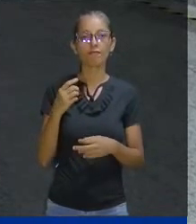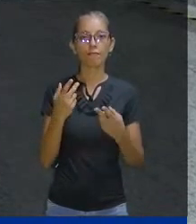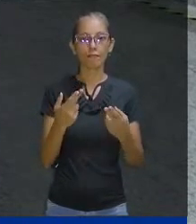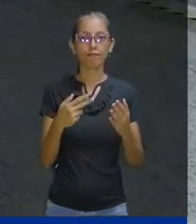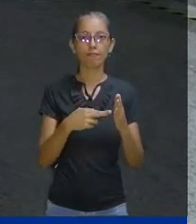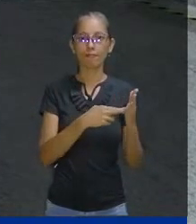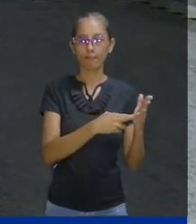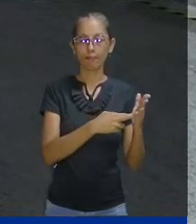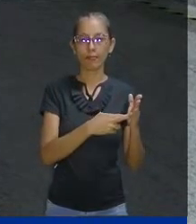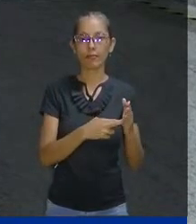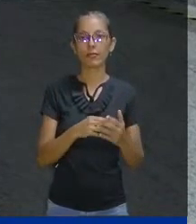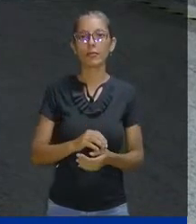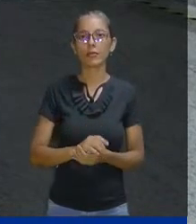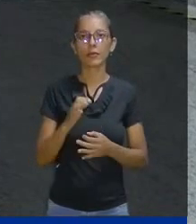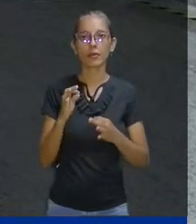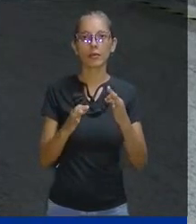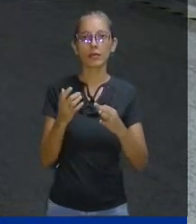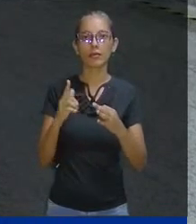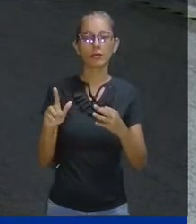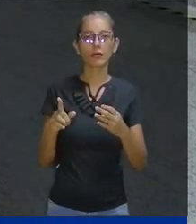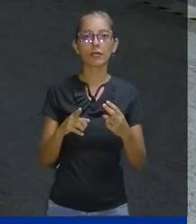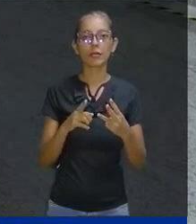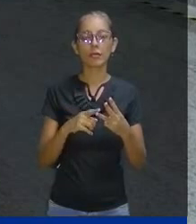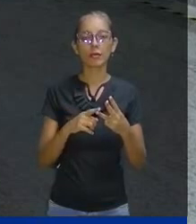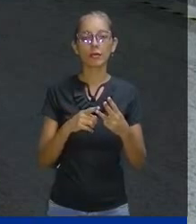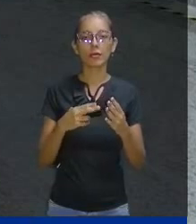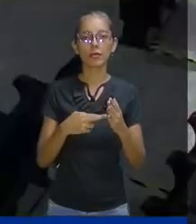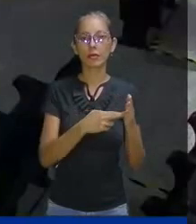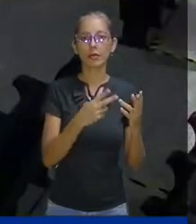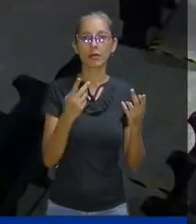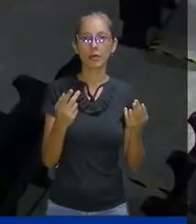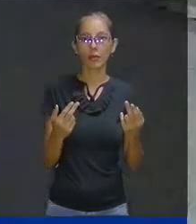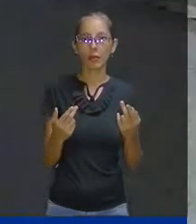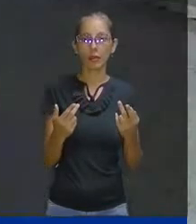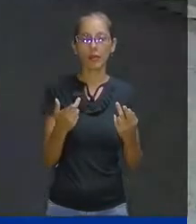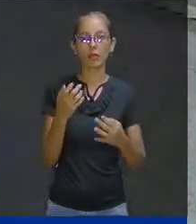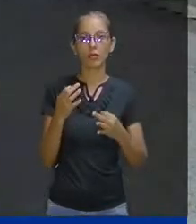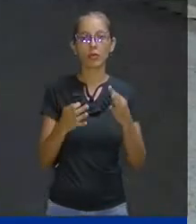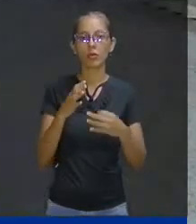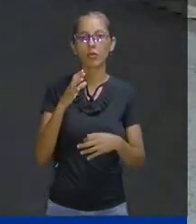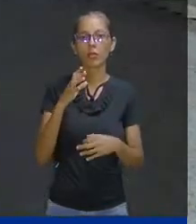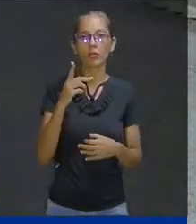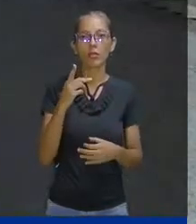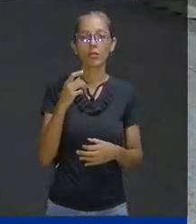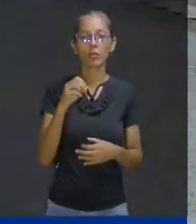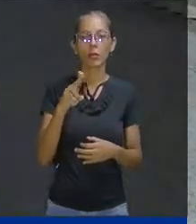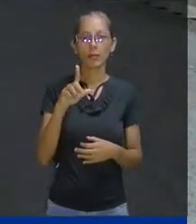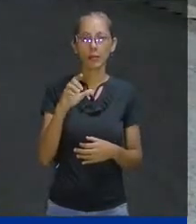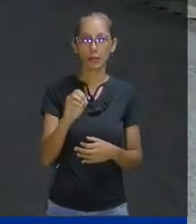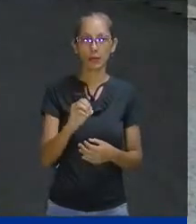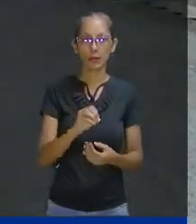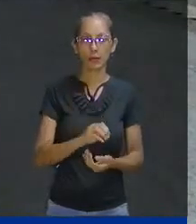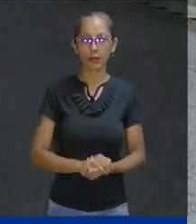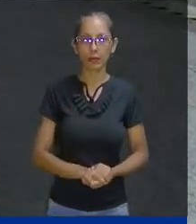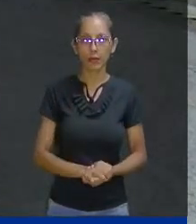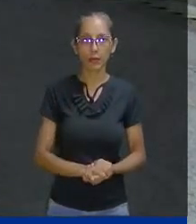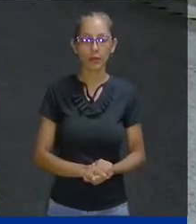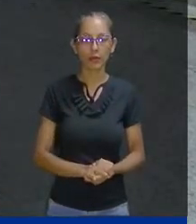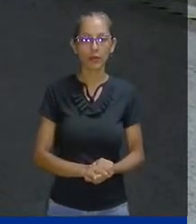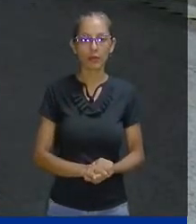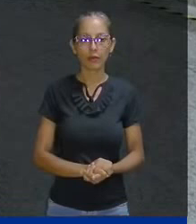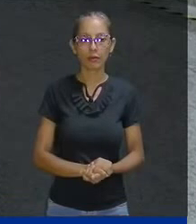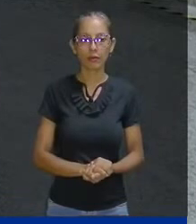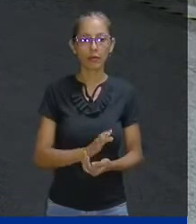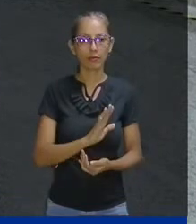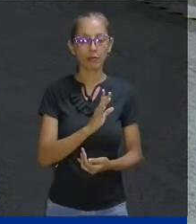Juiz Anselmo. Também acompanho o relator. Juiz Paulo Madeira. Senhor presidente, com relação à desaprovação das contas, eu não